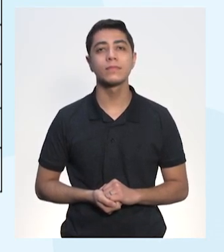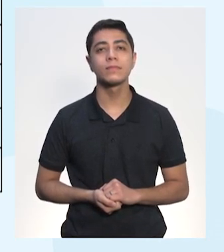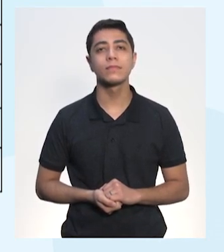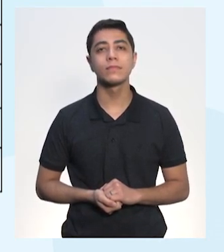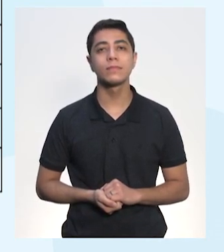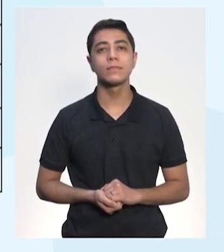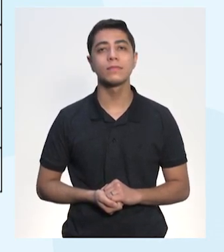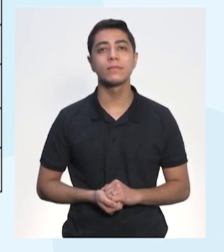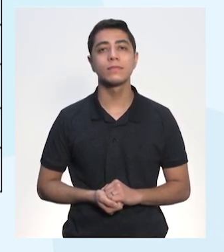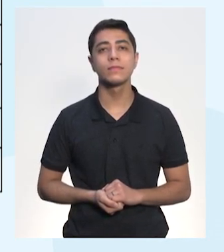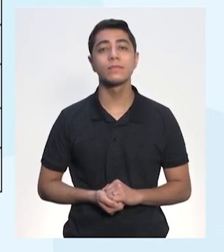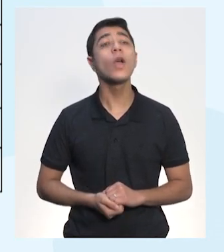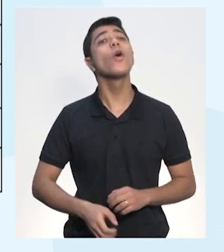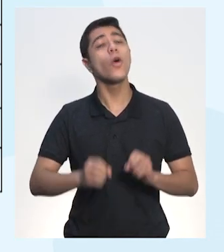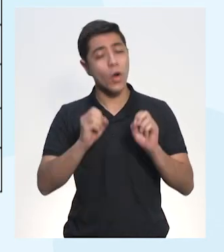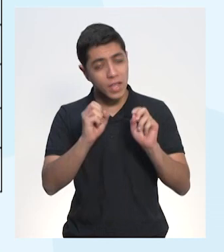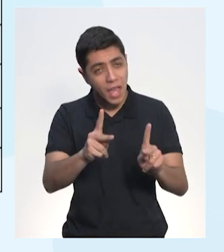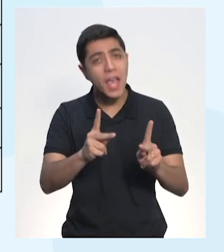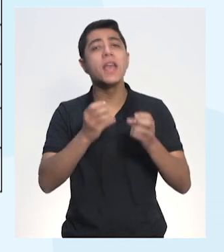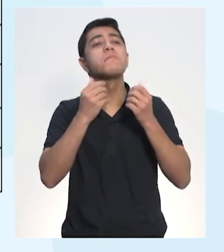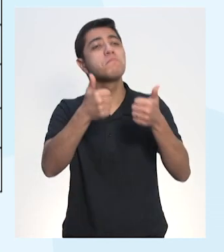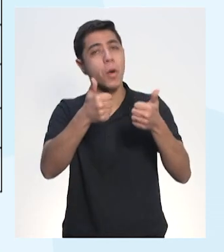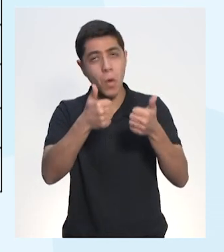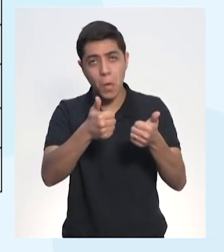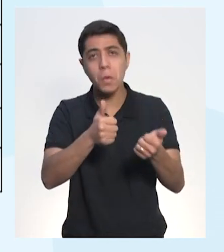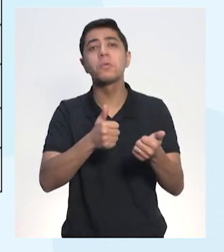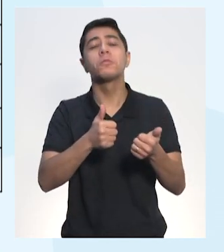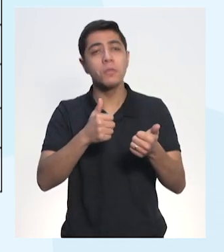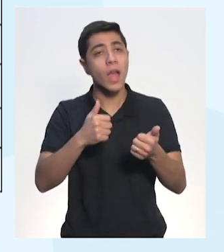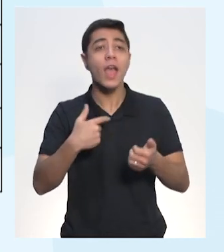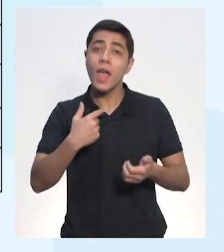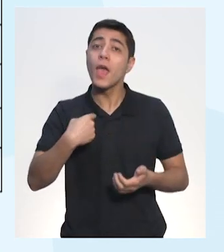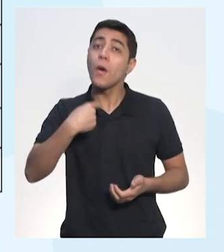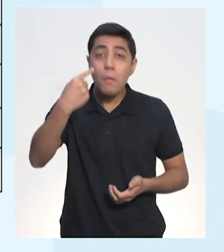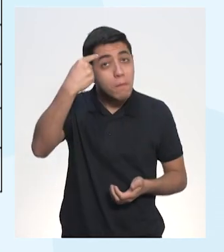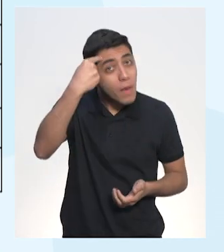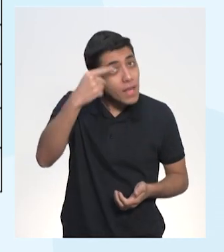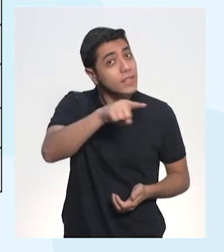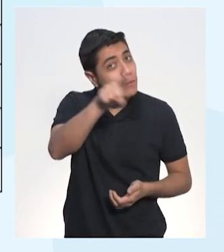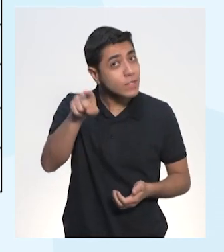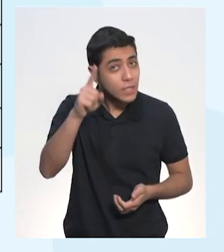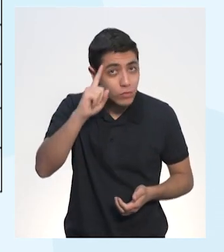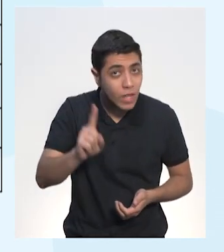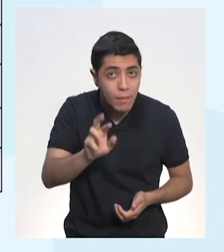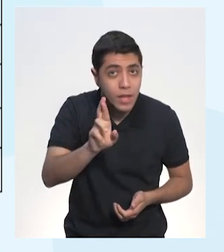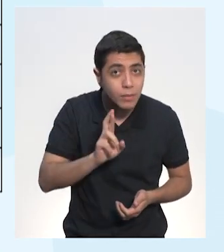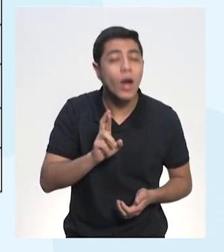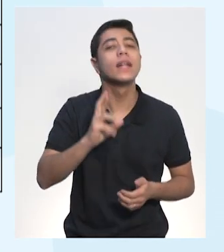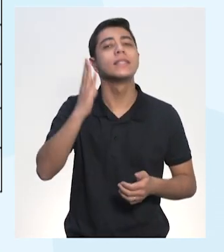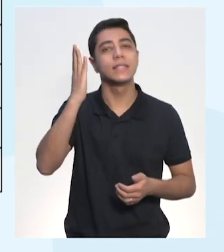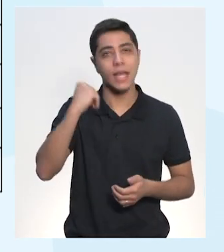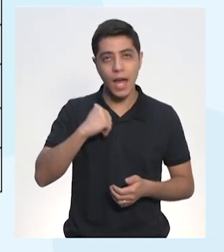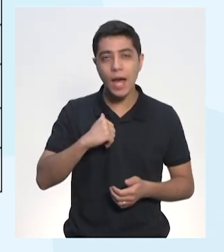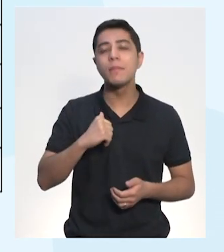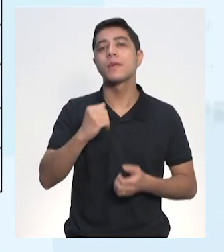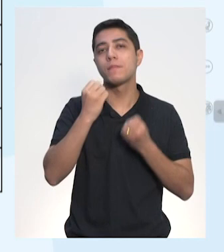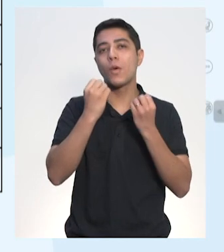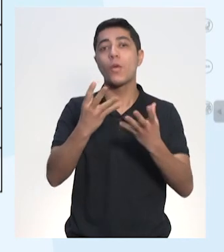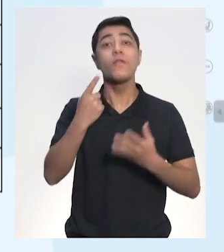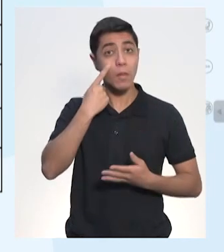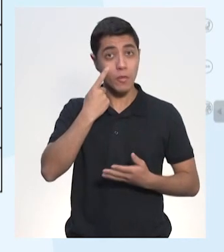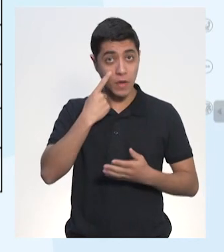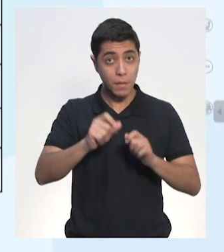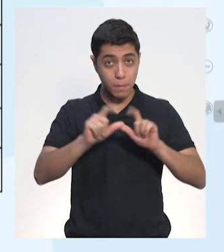electricity at home. Muito bem, bom, pensei que vocês fossem me decepcionar hoje, gente. Vamos lá, muito bem, todo mundo respondendo. Vamos ver na tela a resposta,